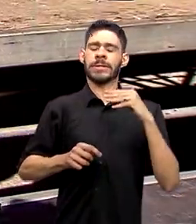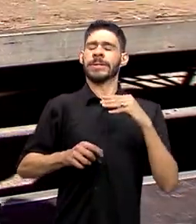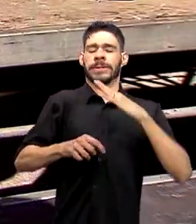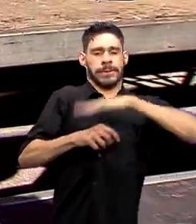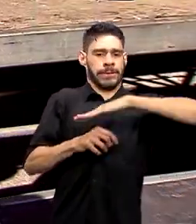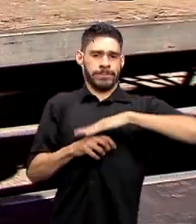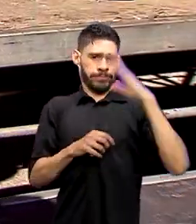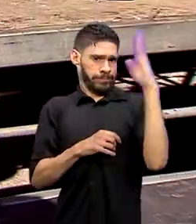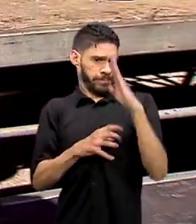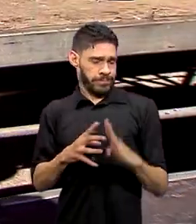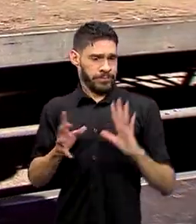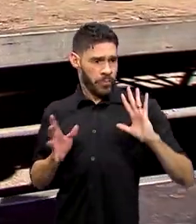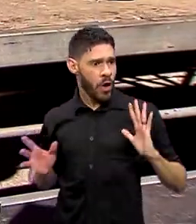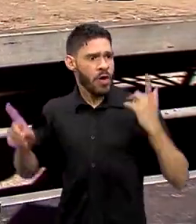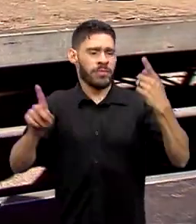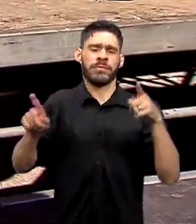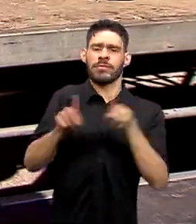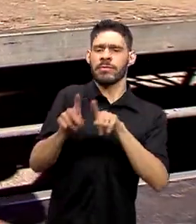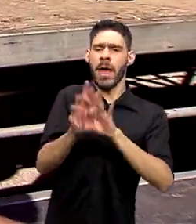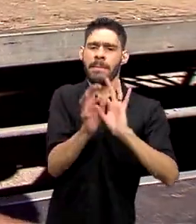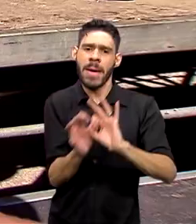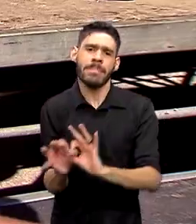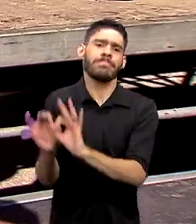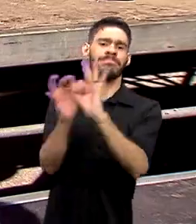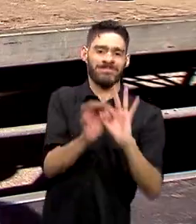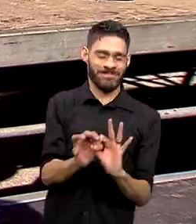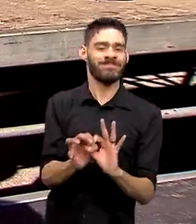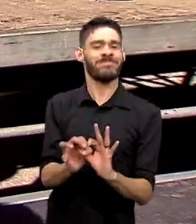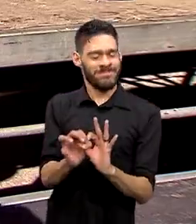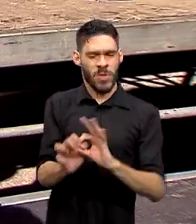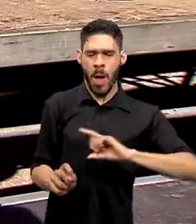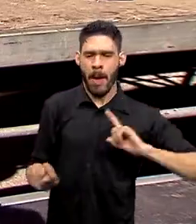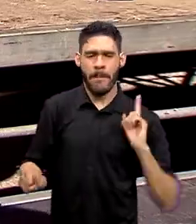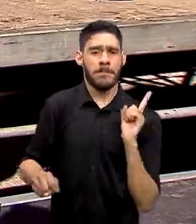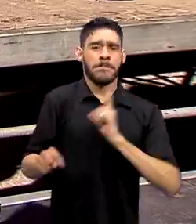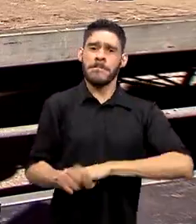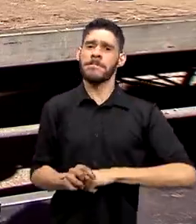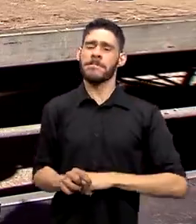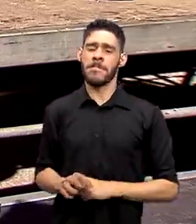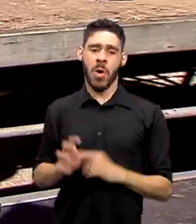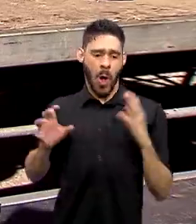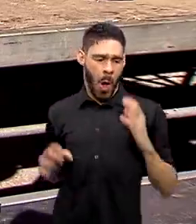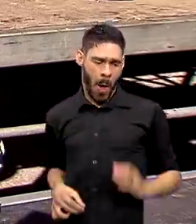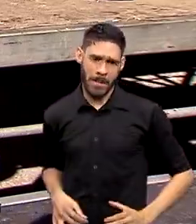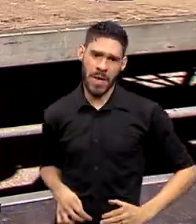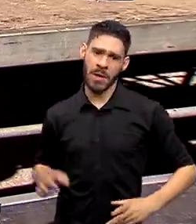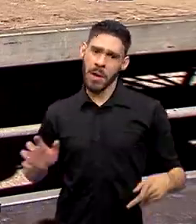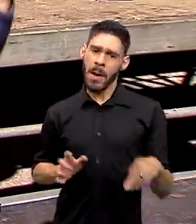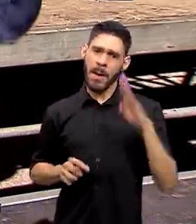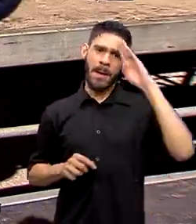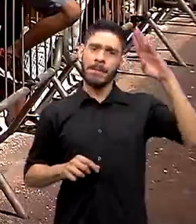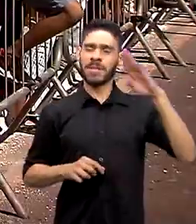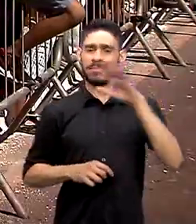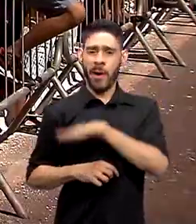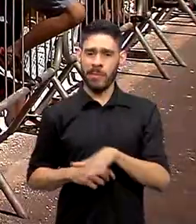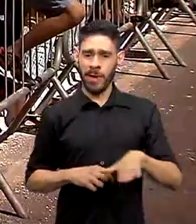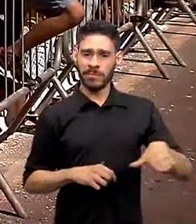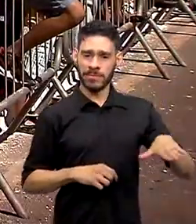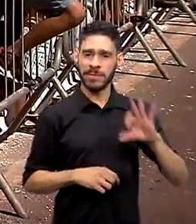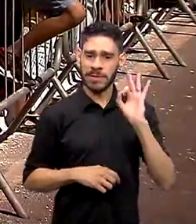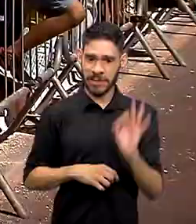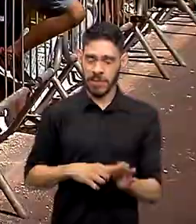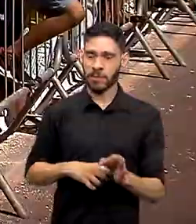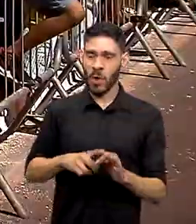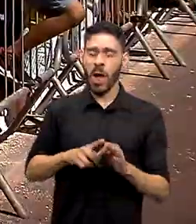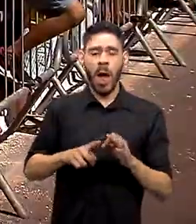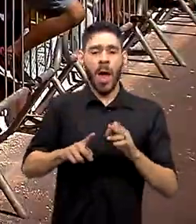poder comemorar também essa união. E um momento cívico, principalmente para as crianças, né? O público